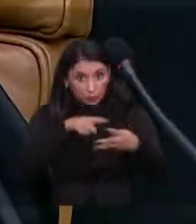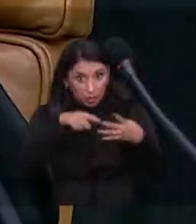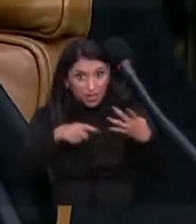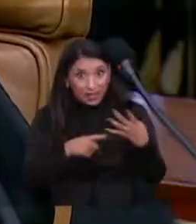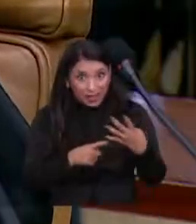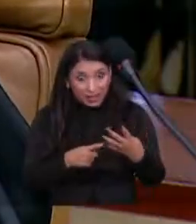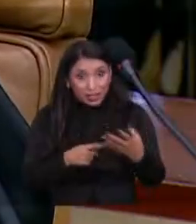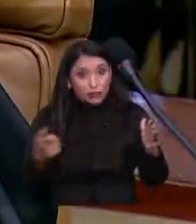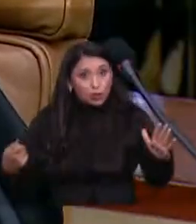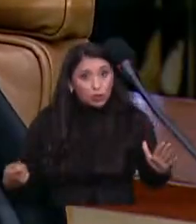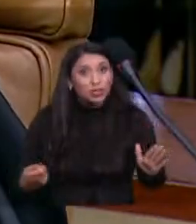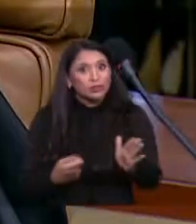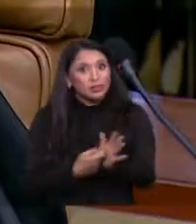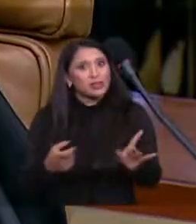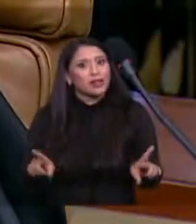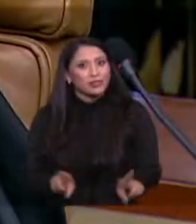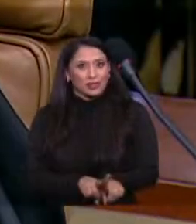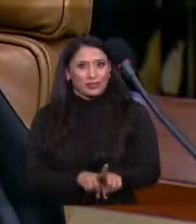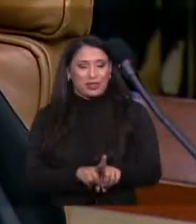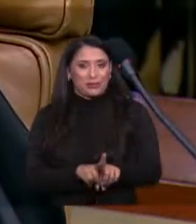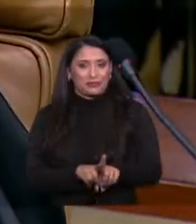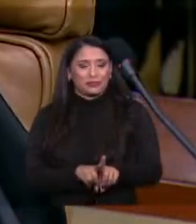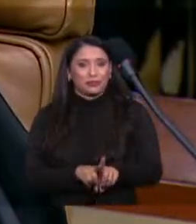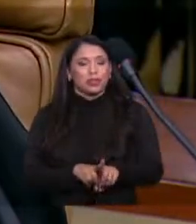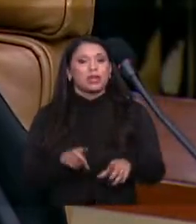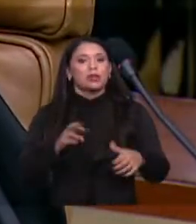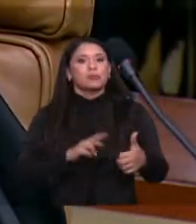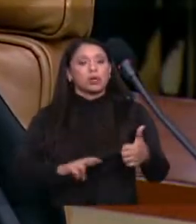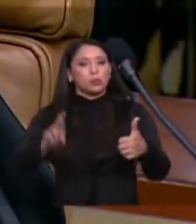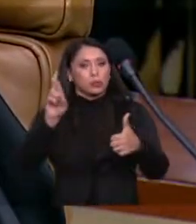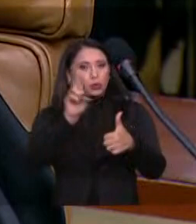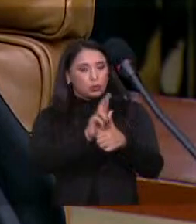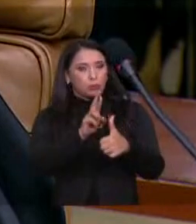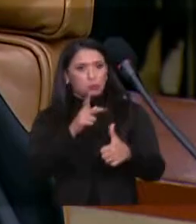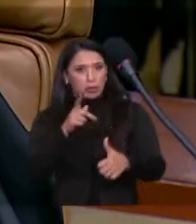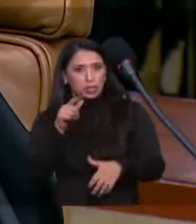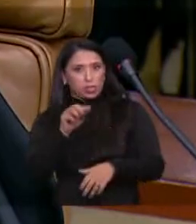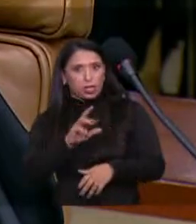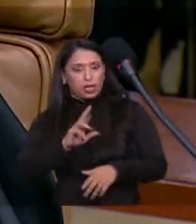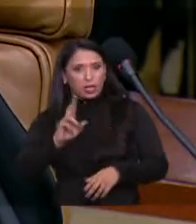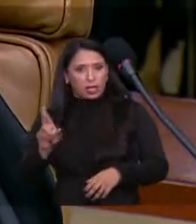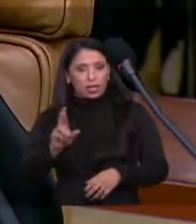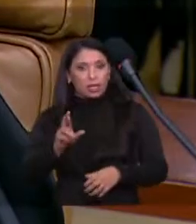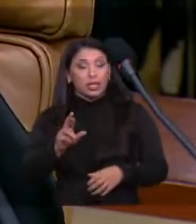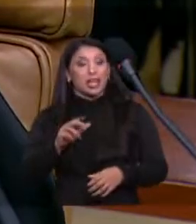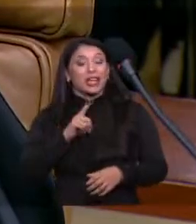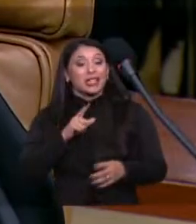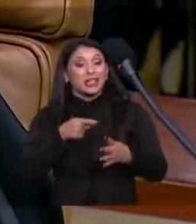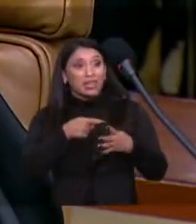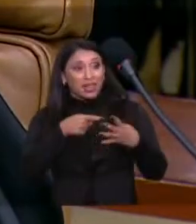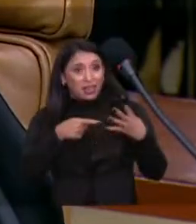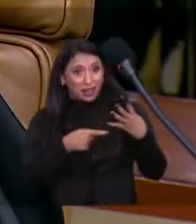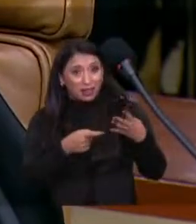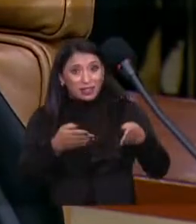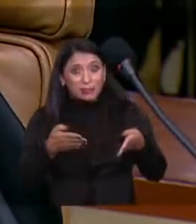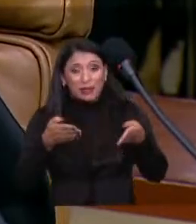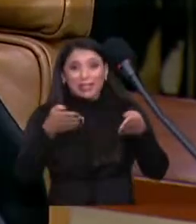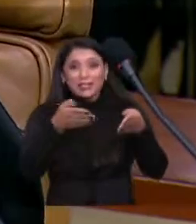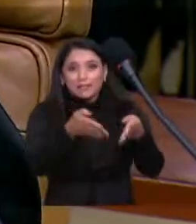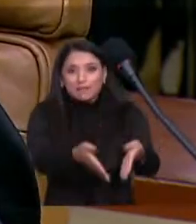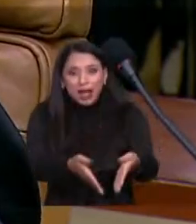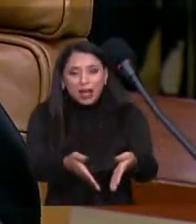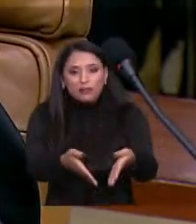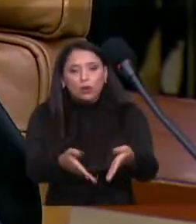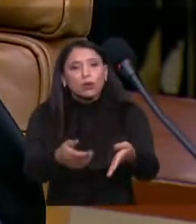inclusive foram denunciados pela Procuradoria Geral da República como participe dos delitos de